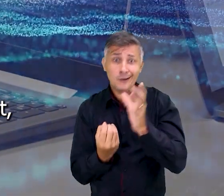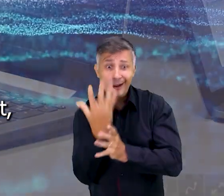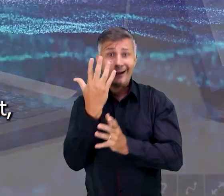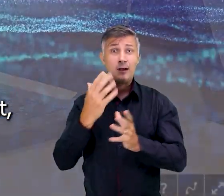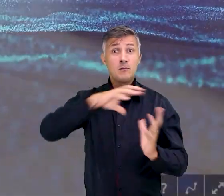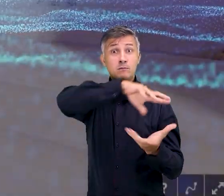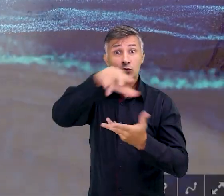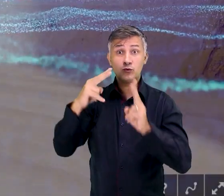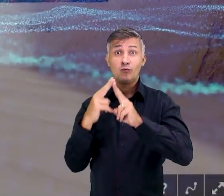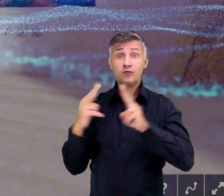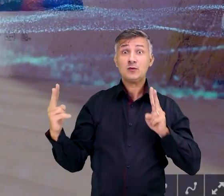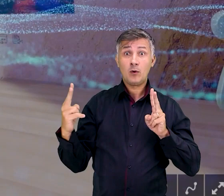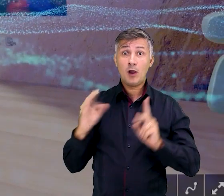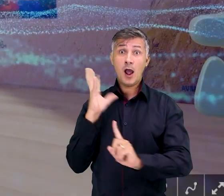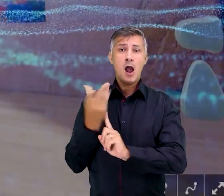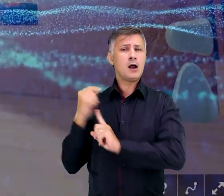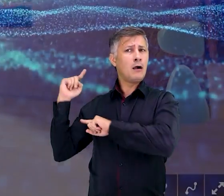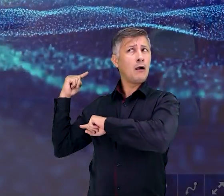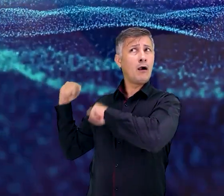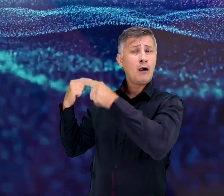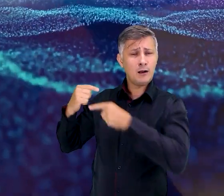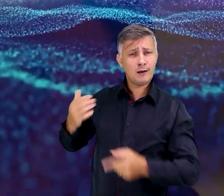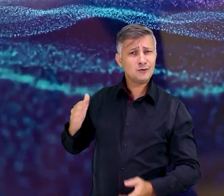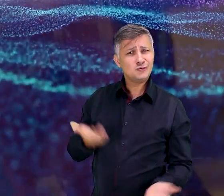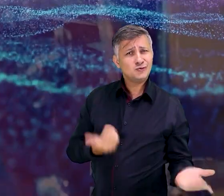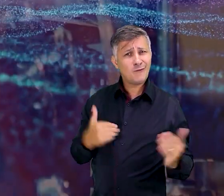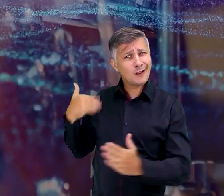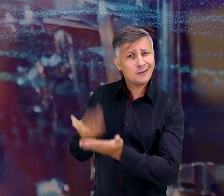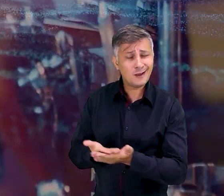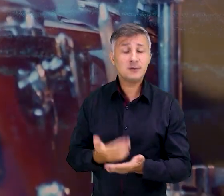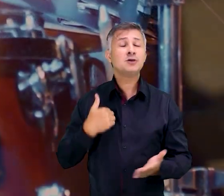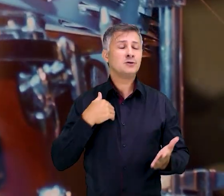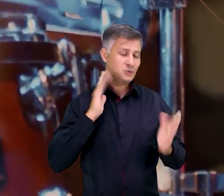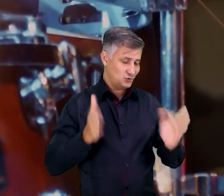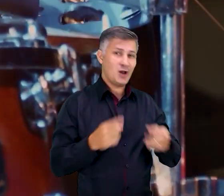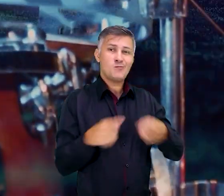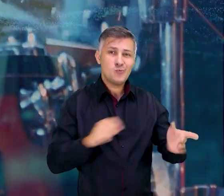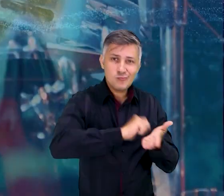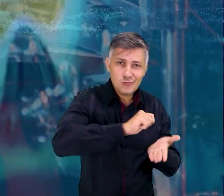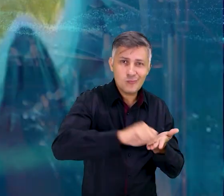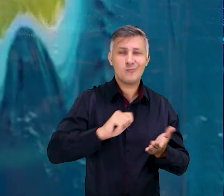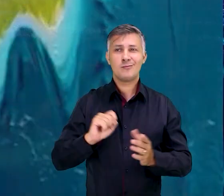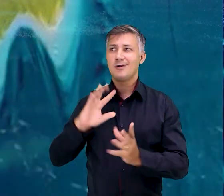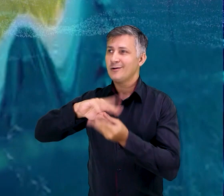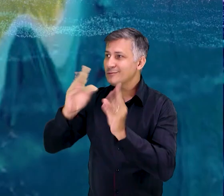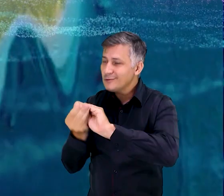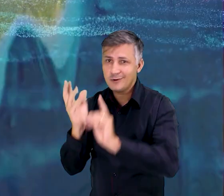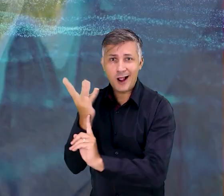desenvolvi mundos virtuais e arte tradicional desde a minha adolescência. Fui compositor, musicista, sou artista